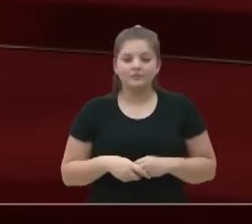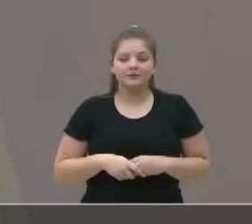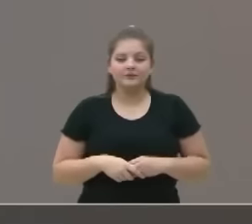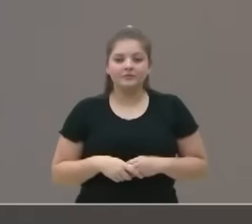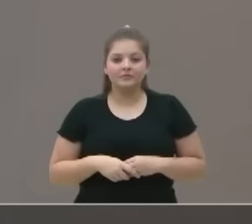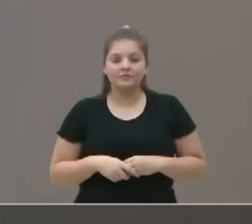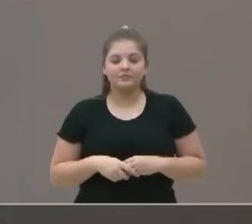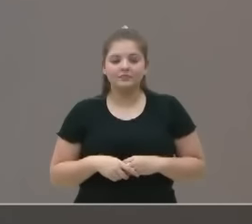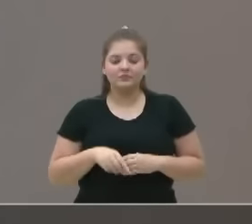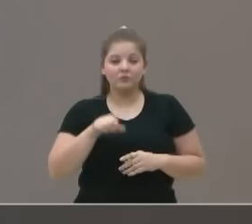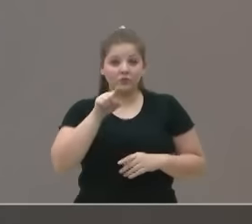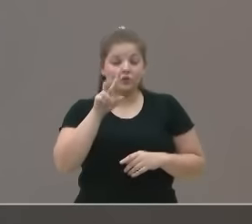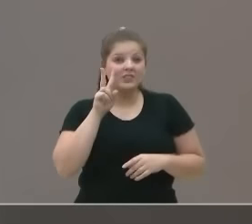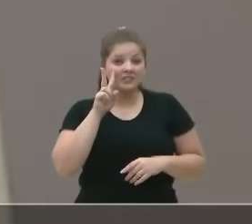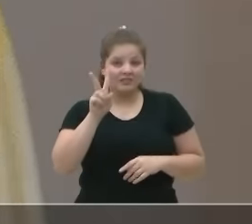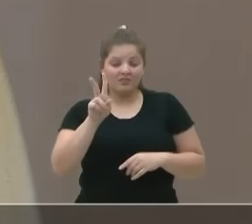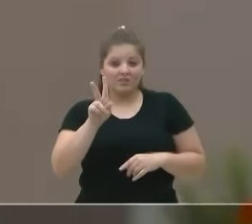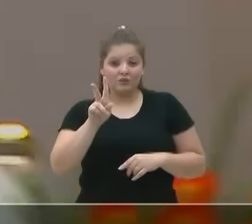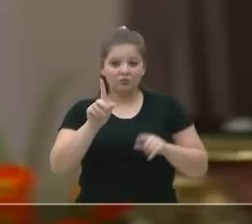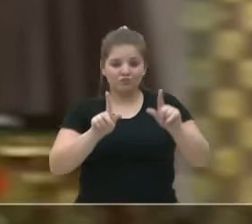Você está vendo as imagens